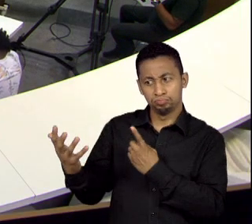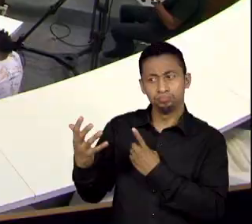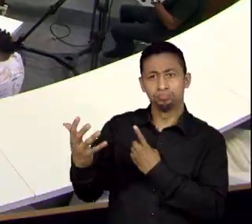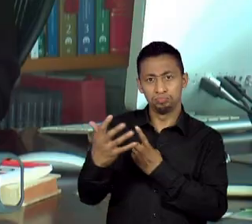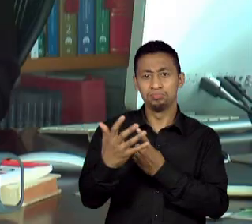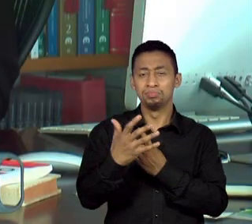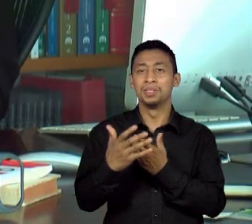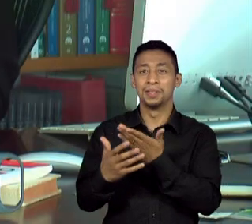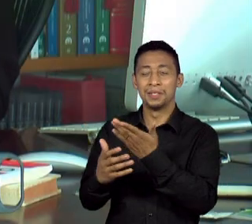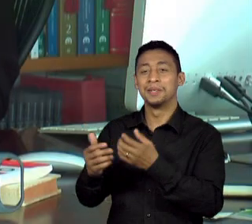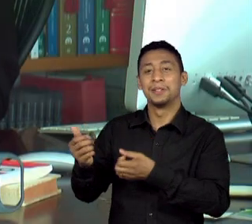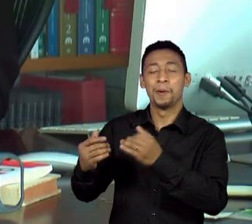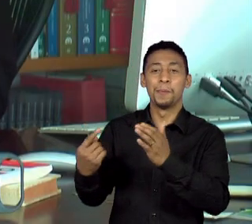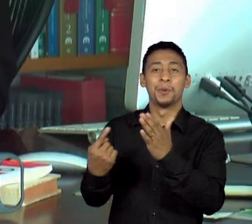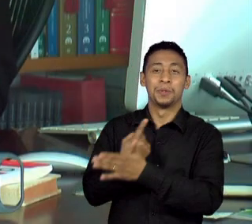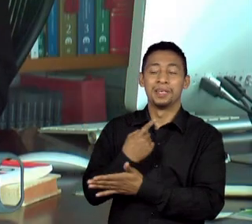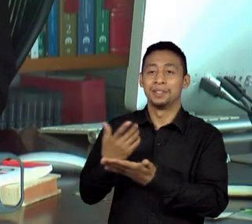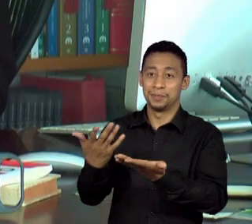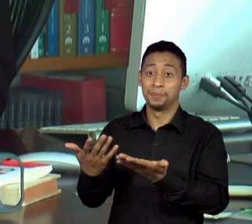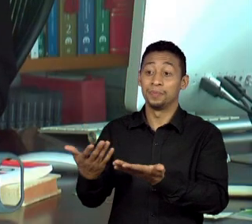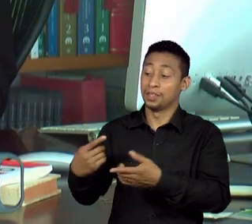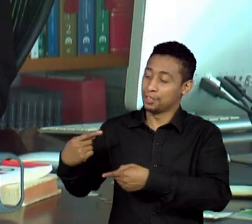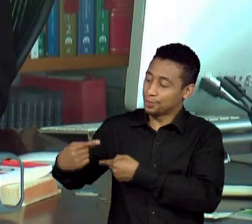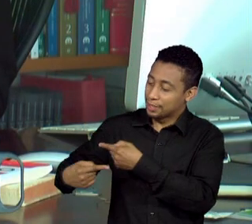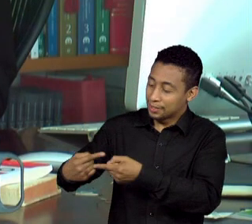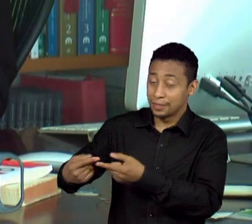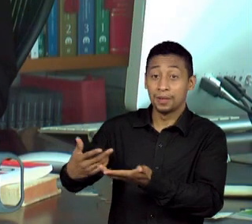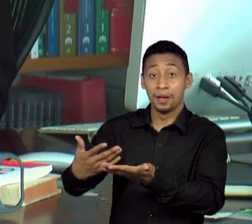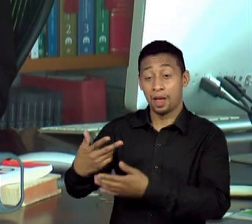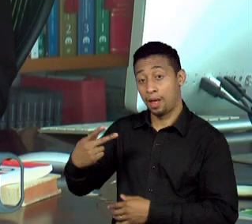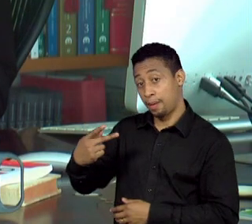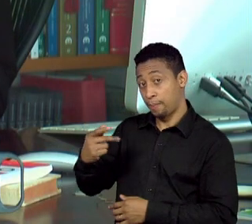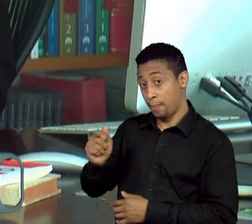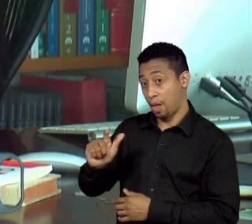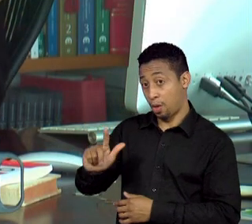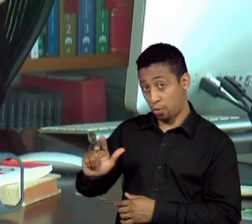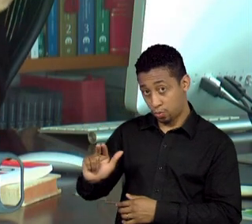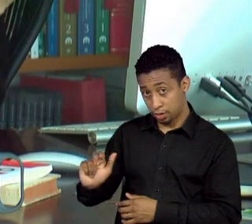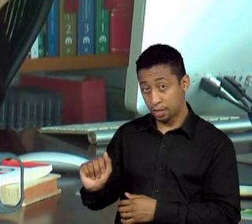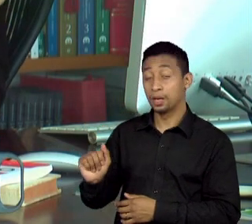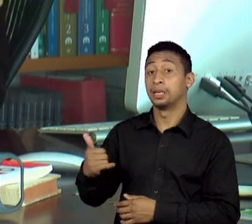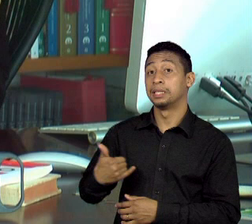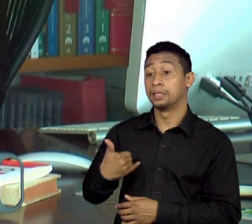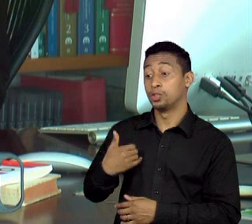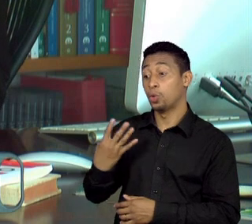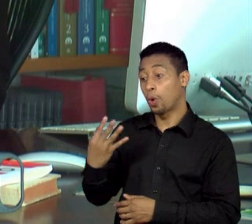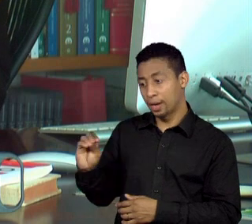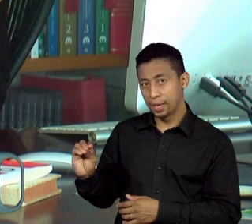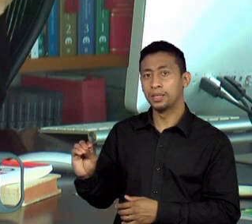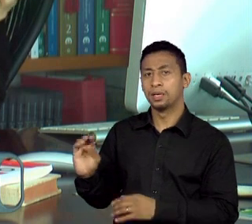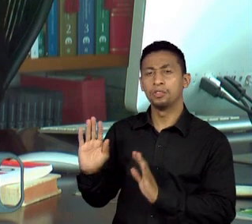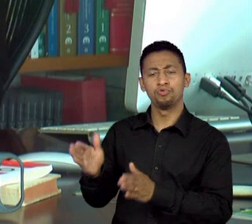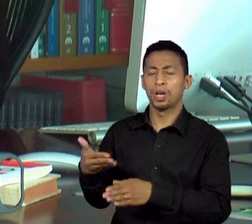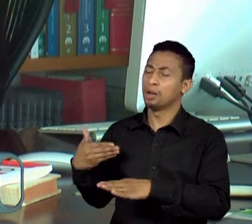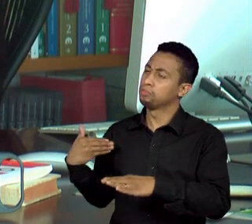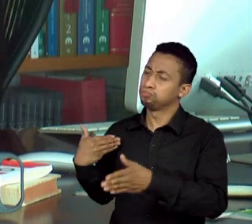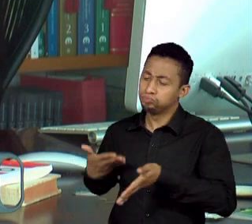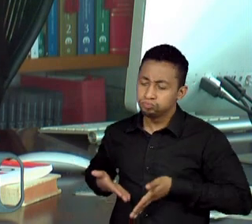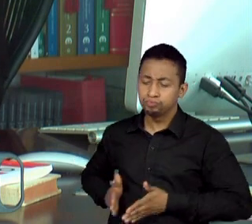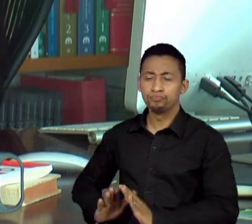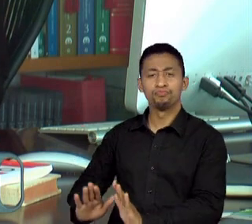porque a geração, a Paula, que tem 40, ela viveu numa democracia. Ela